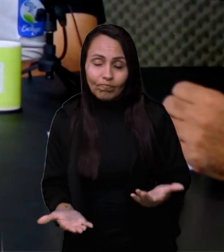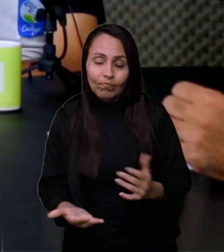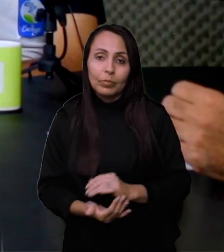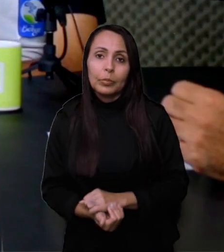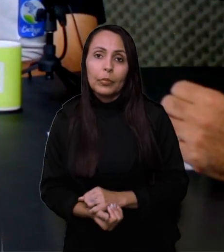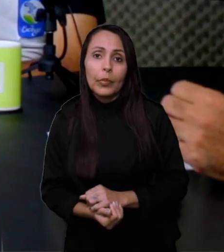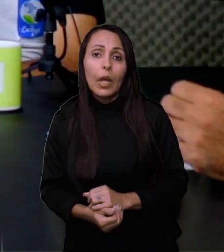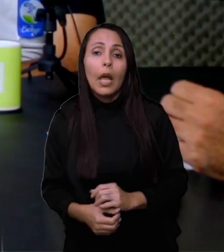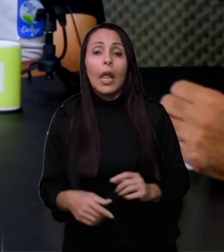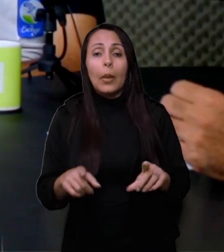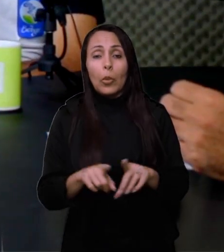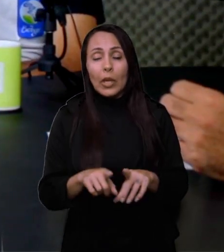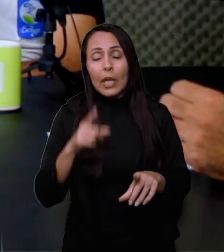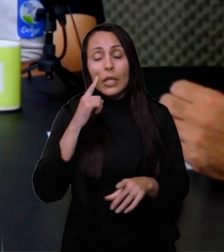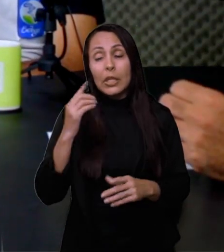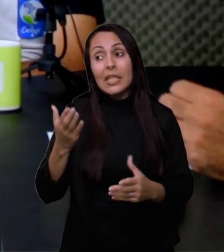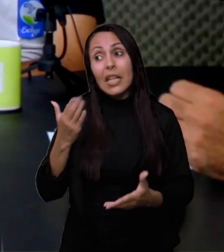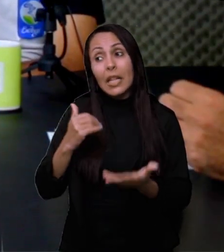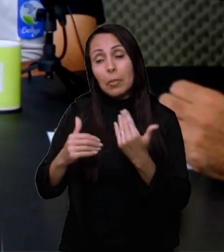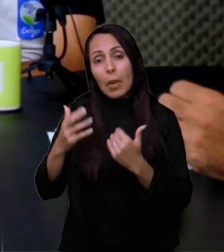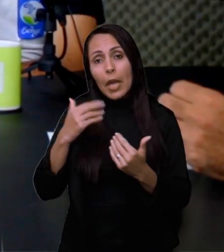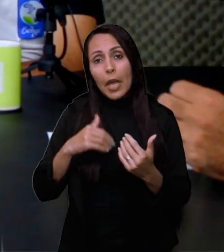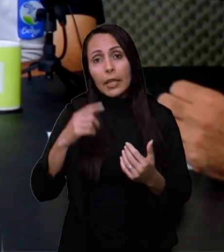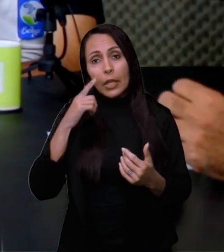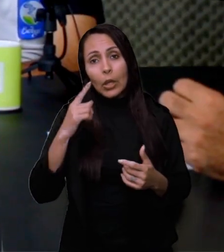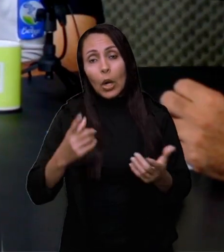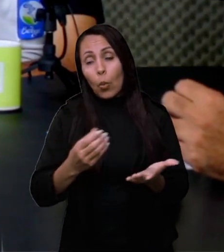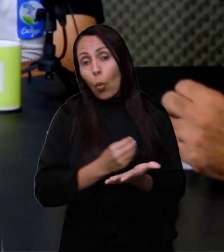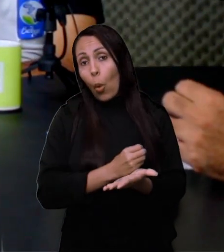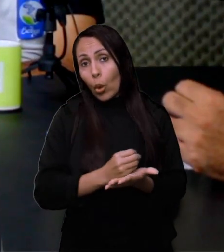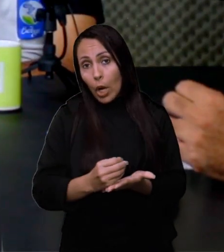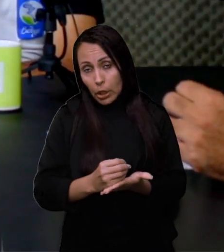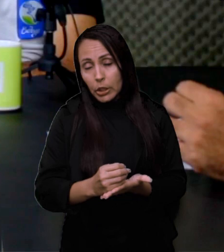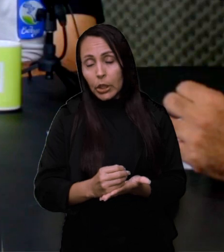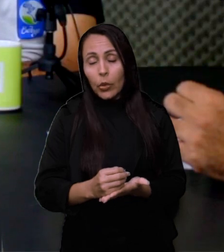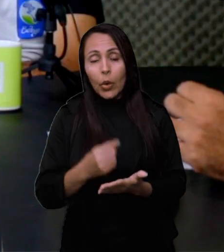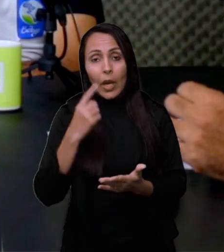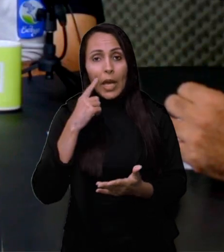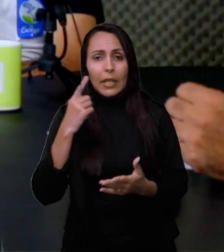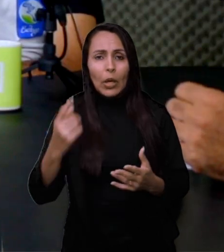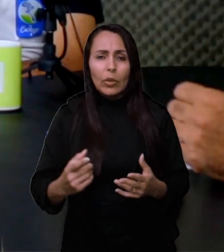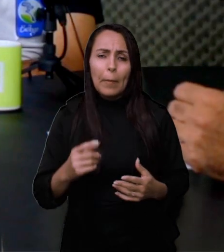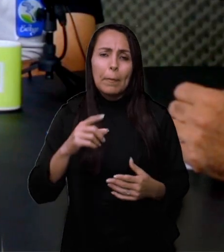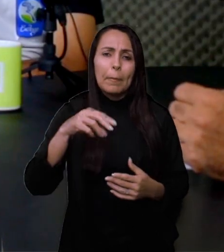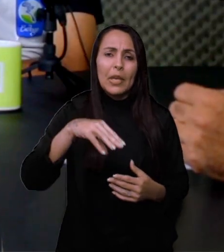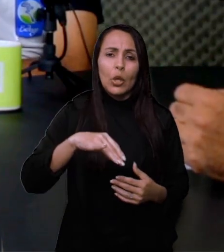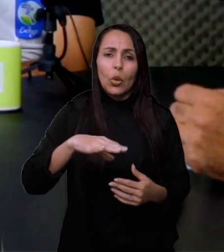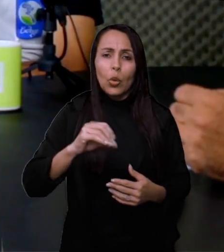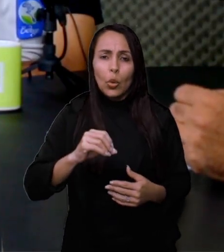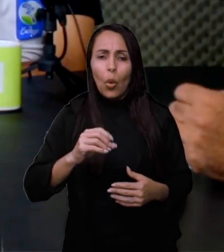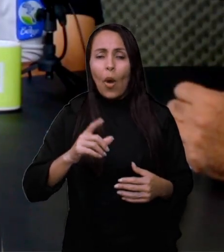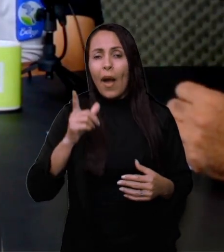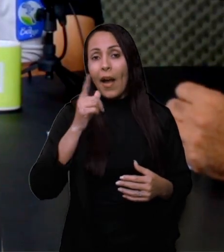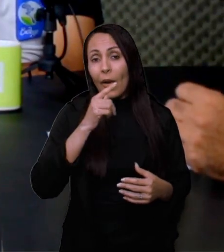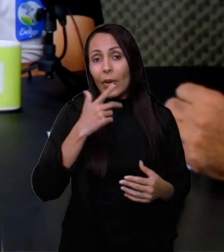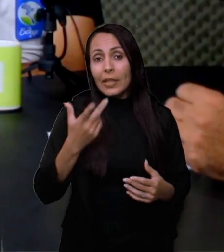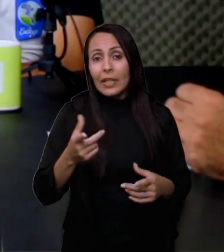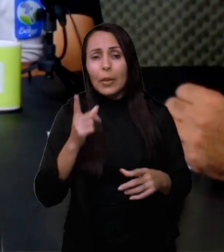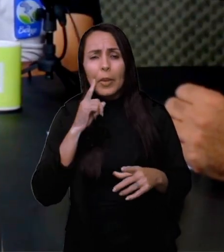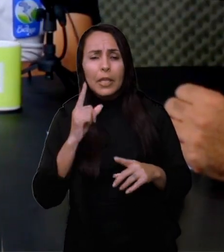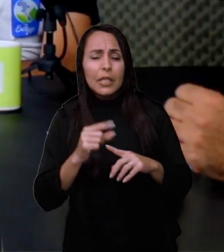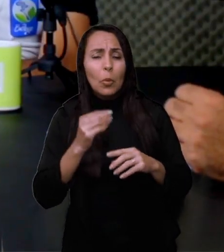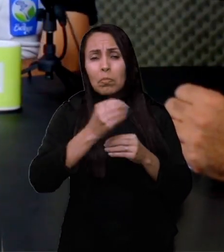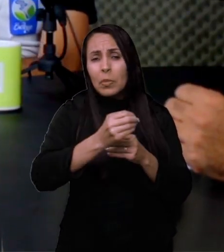o zooplâncton se alimenta da matéria orgânica e das microalgas, né? Que é o Certo. fitoplâncton, Uhum. que são